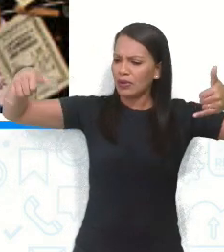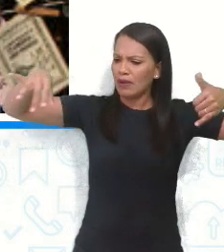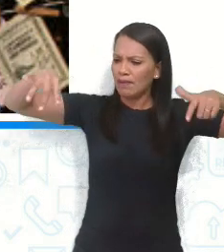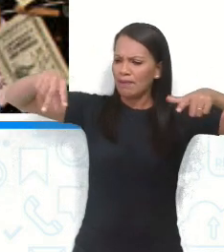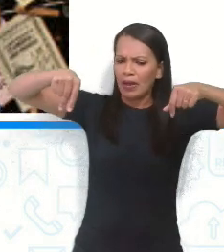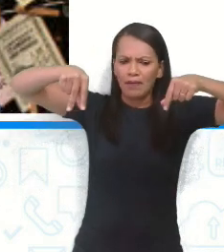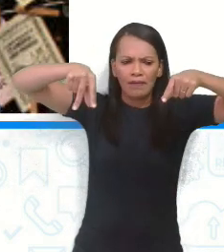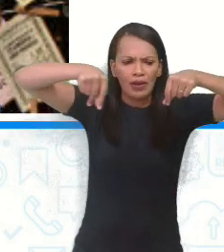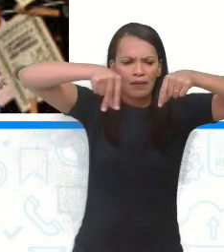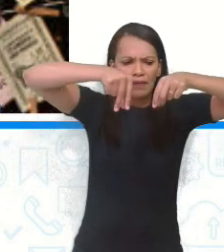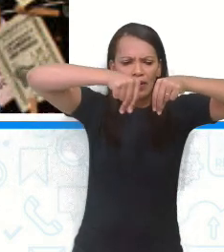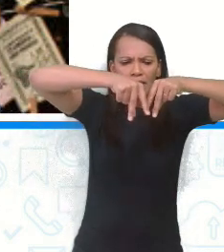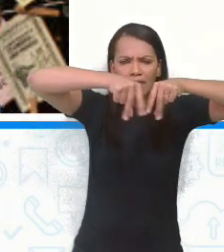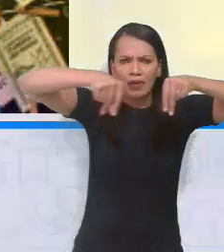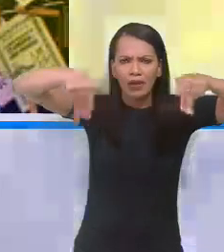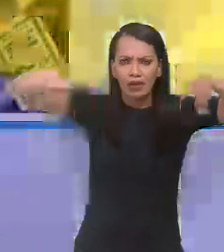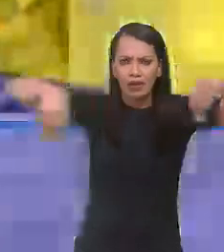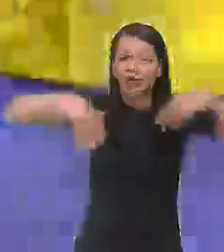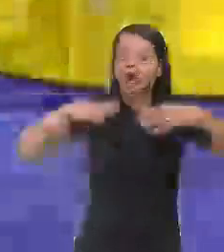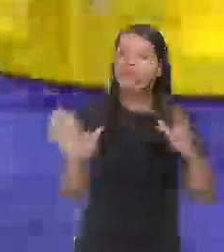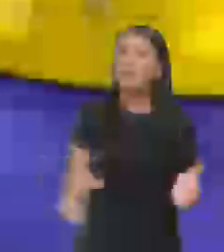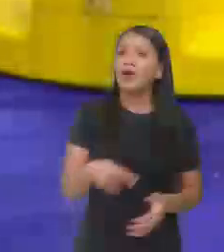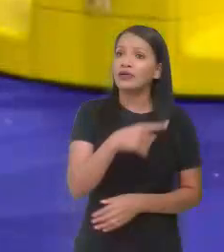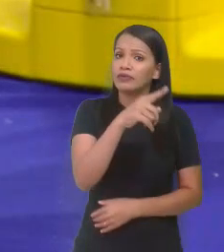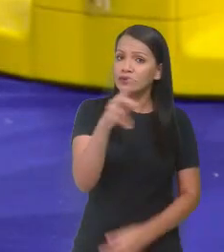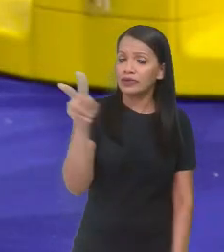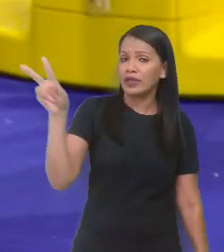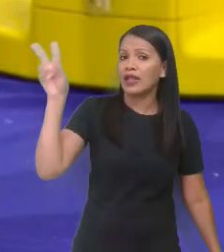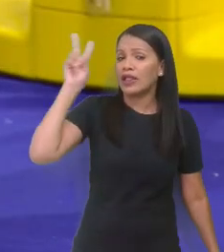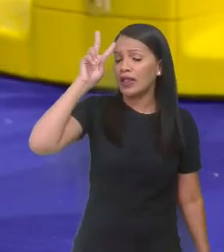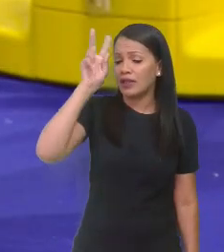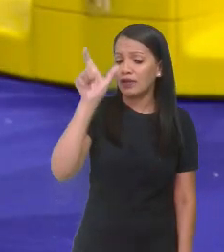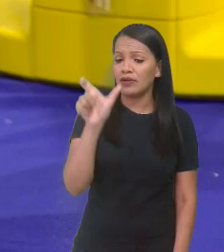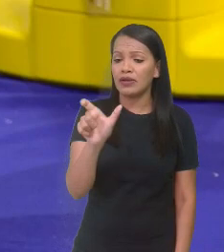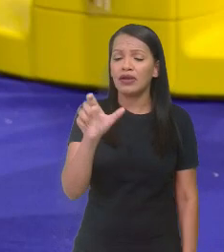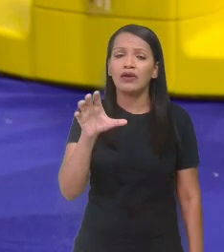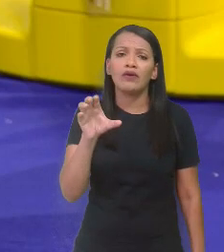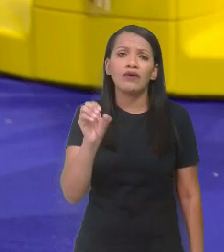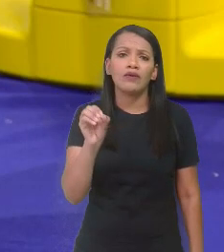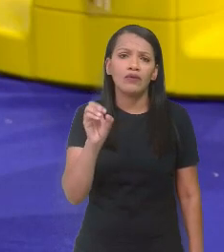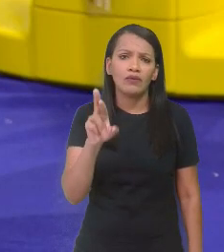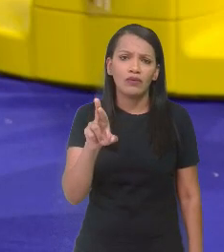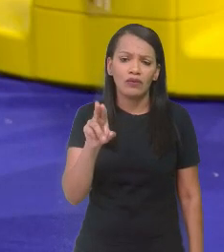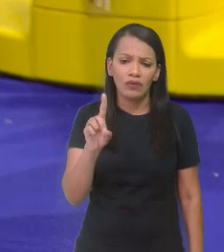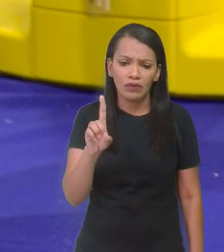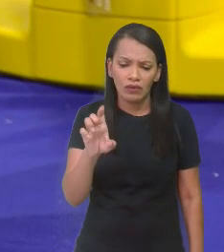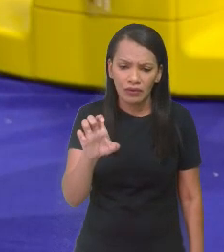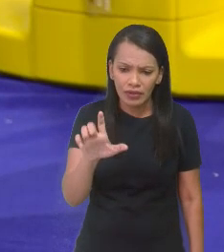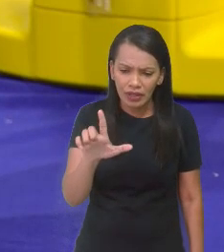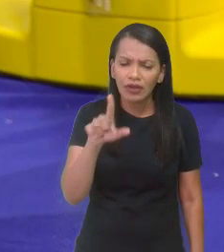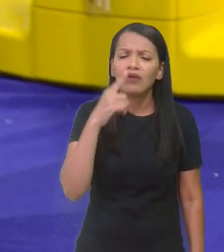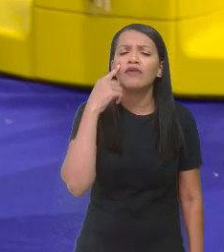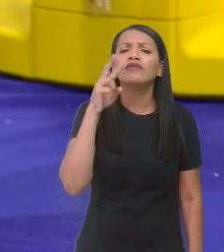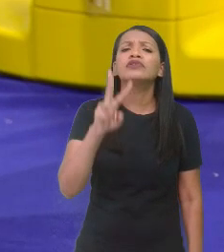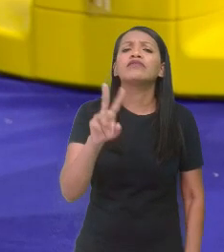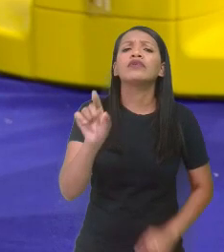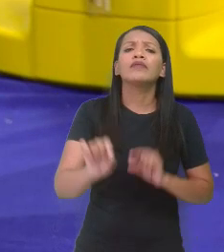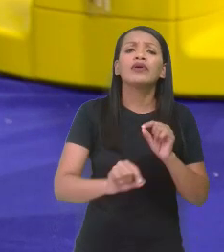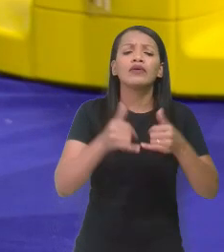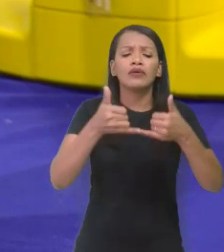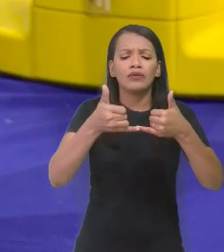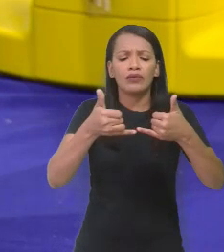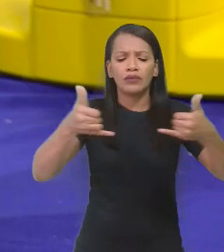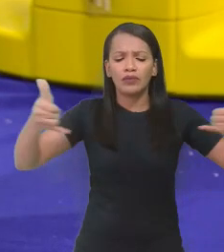Em cordão. Então, quando você lembra da palavra cordel, você vai lembrar de